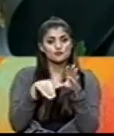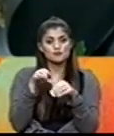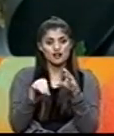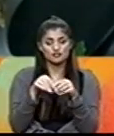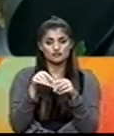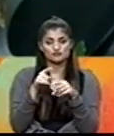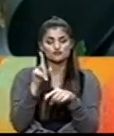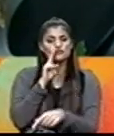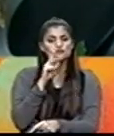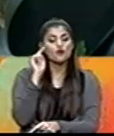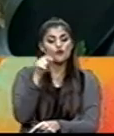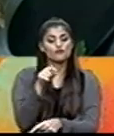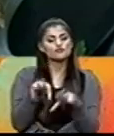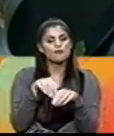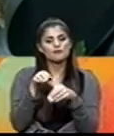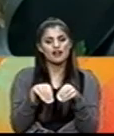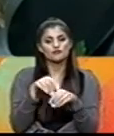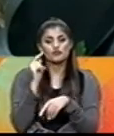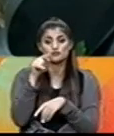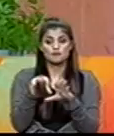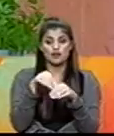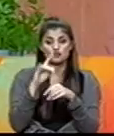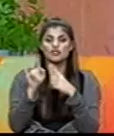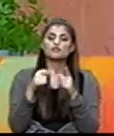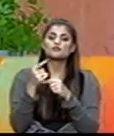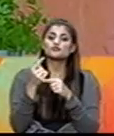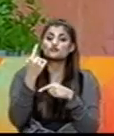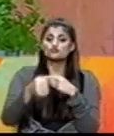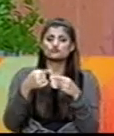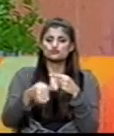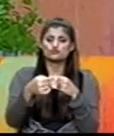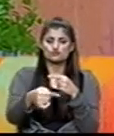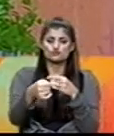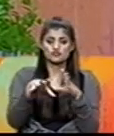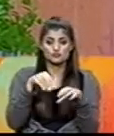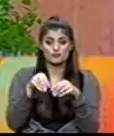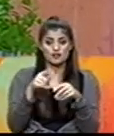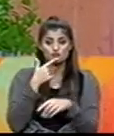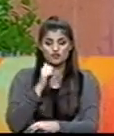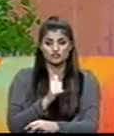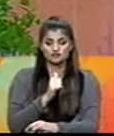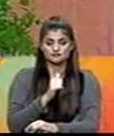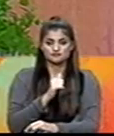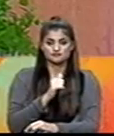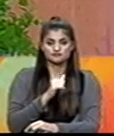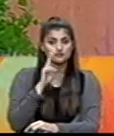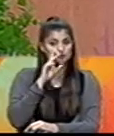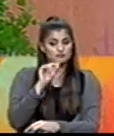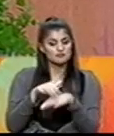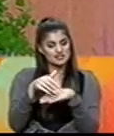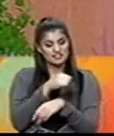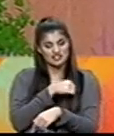Com aquela desculpa, vou às compras e depois andamos todos os dias nas compras, não é? Que é sempre uma desculpa também para sair de casa,